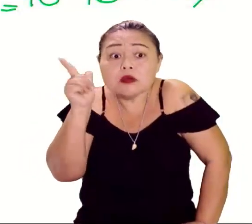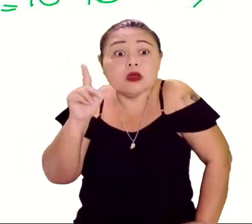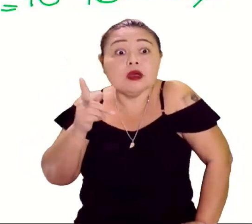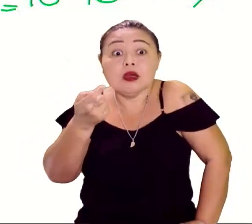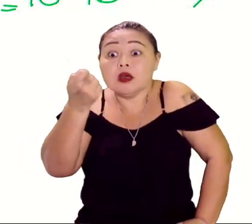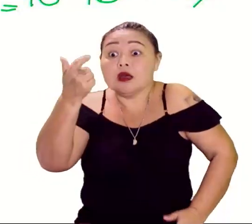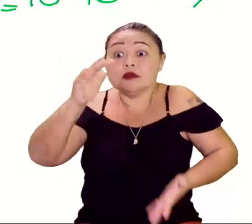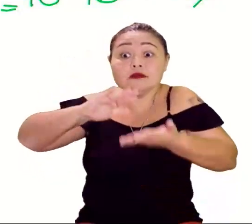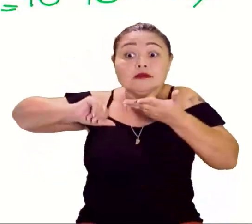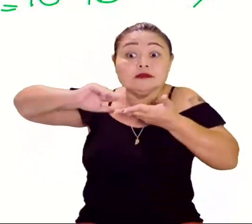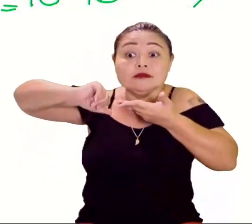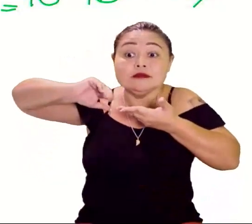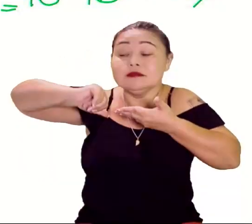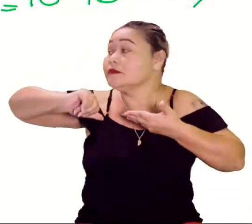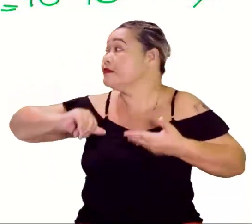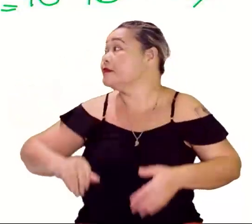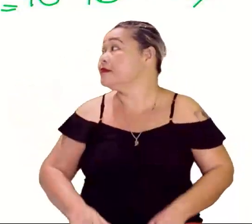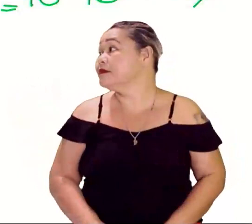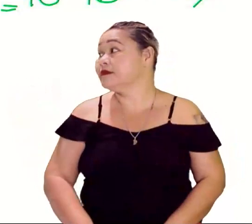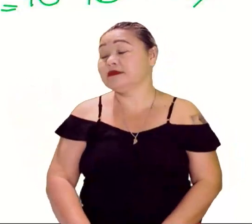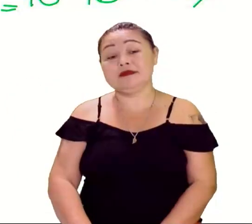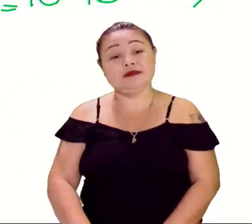todas, né?